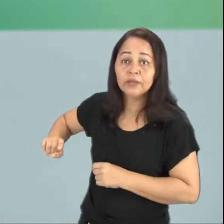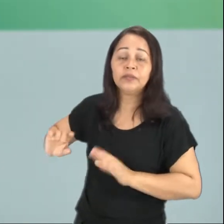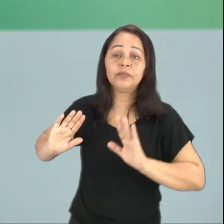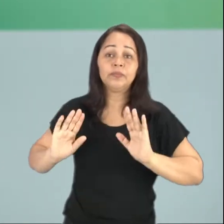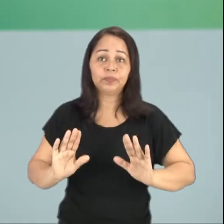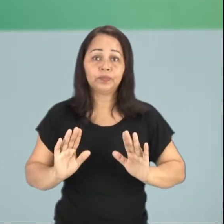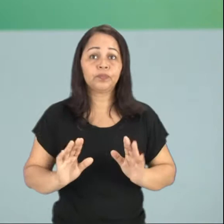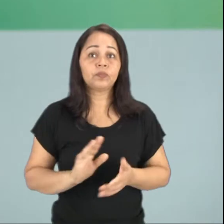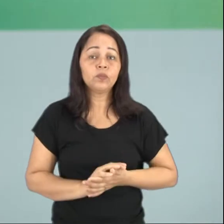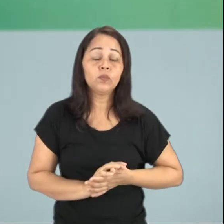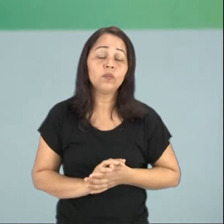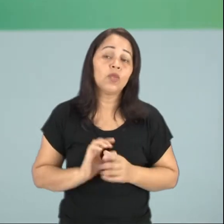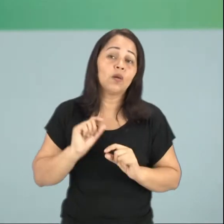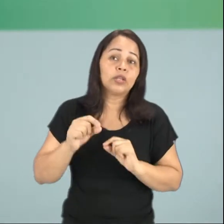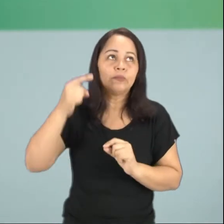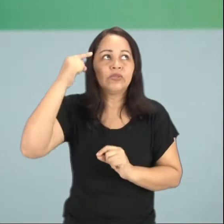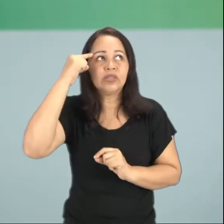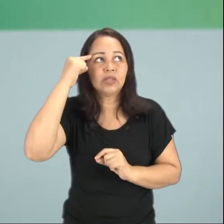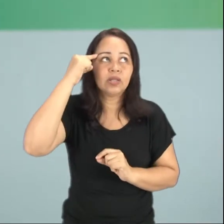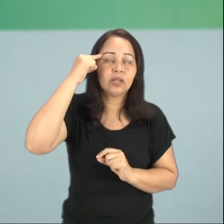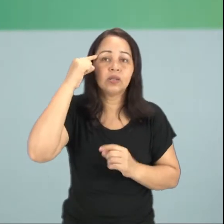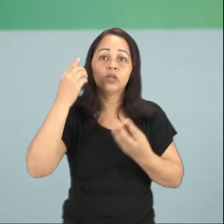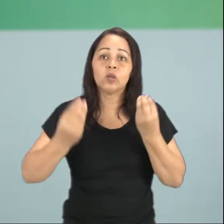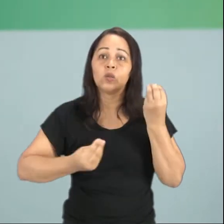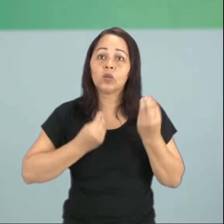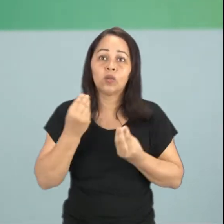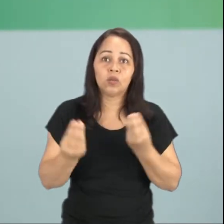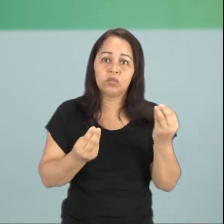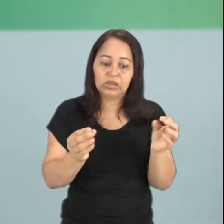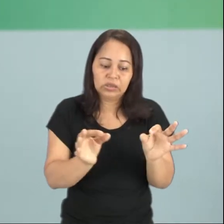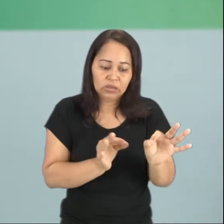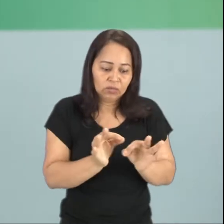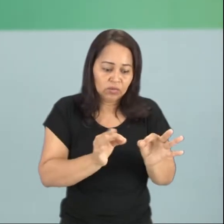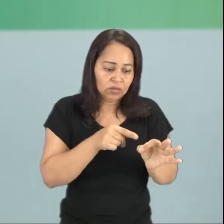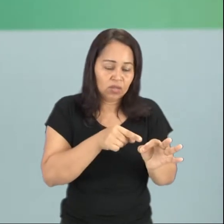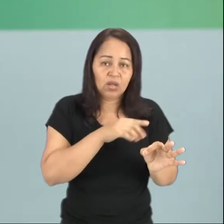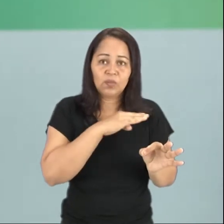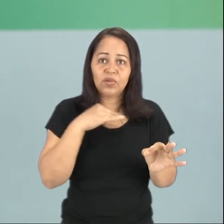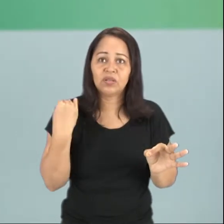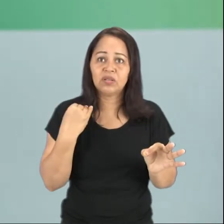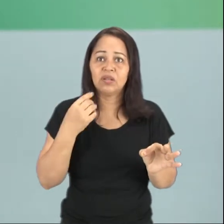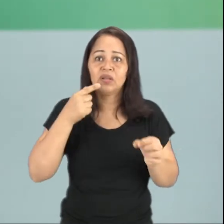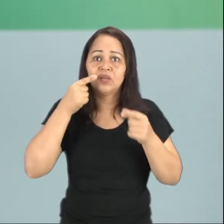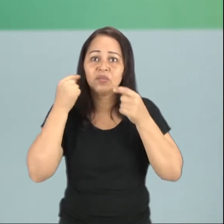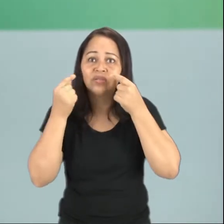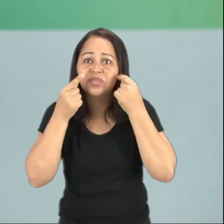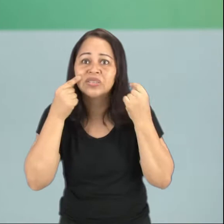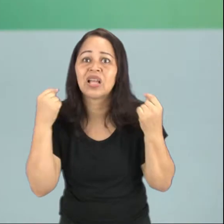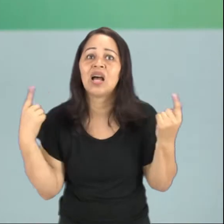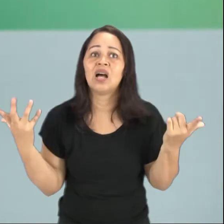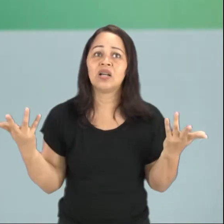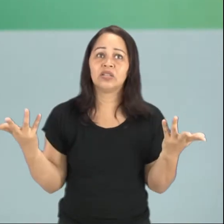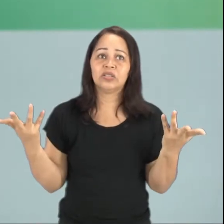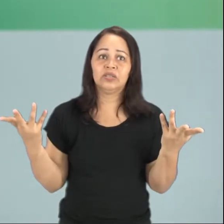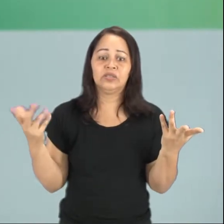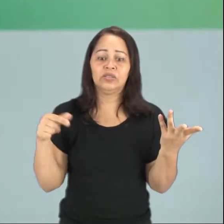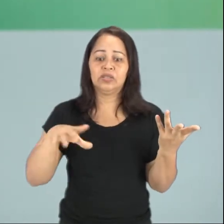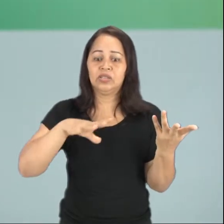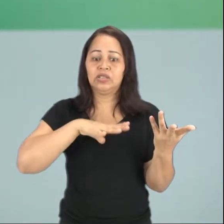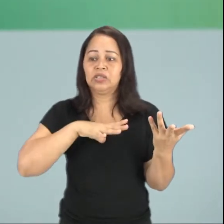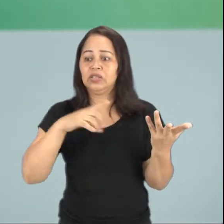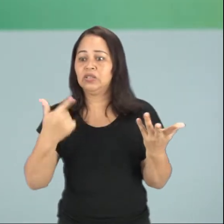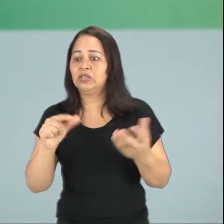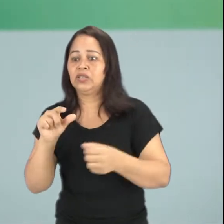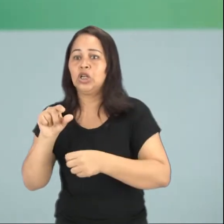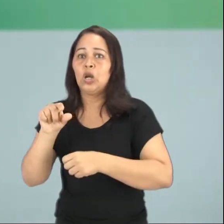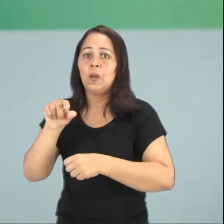tiveram que improvisar. Não estava no plano matar os gatos também e deixar a cidade ali sem os seus defensores